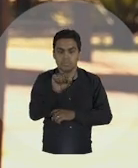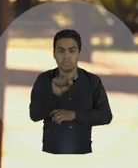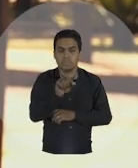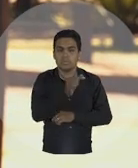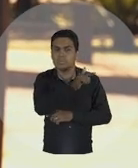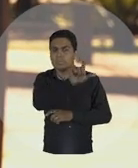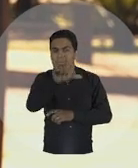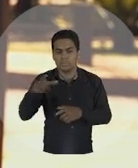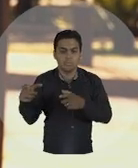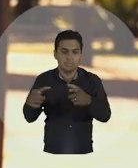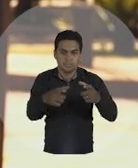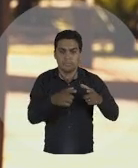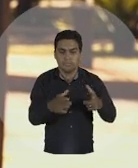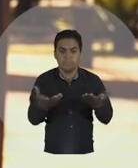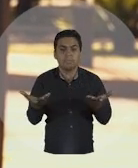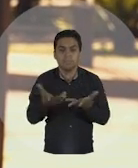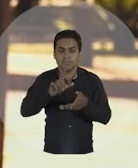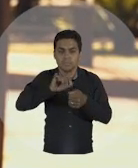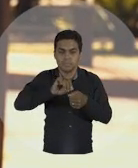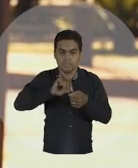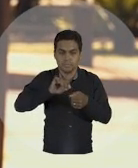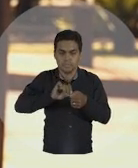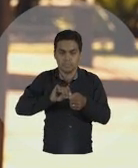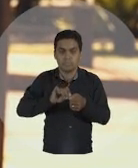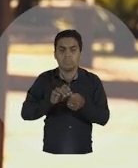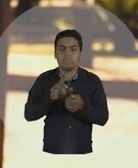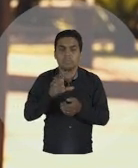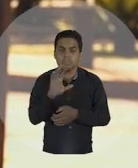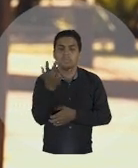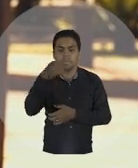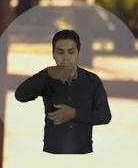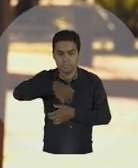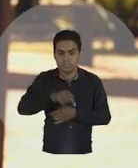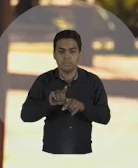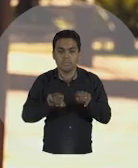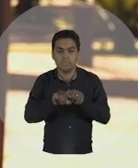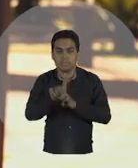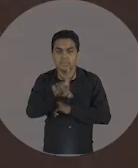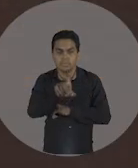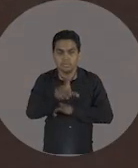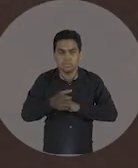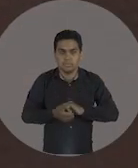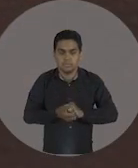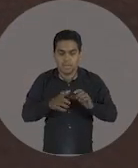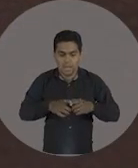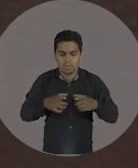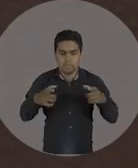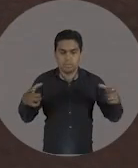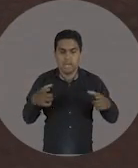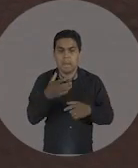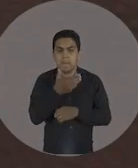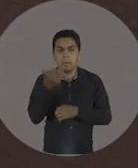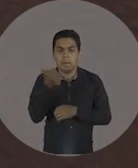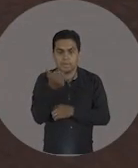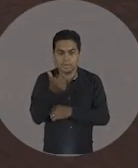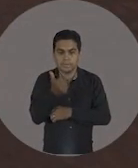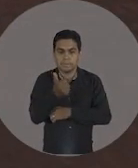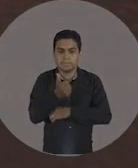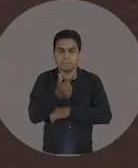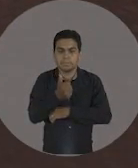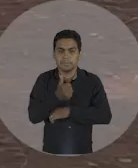realidade em muitos lugares. Vamos fazer essa realidade acontecer em Dourados também, ampliando e melhorando